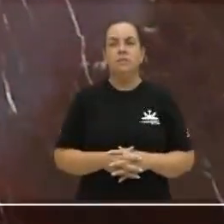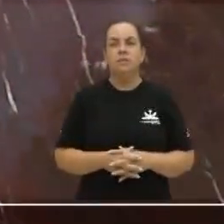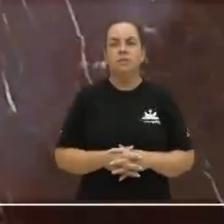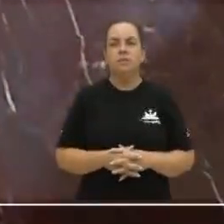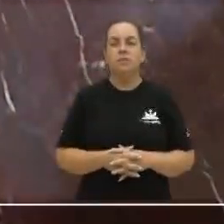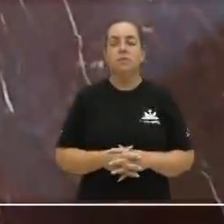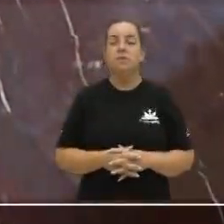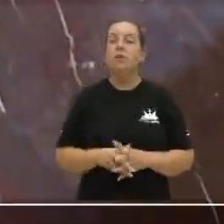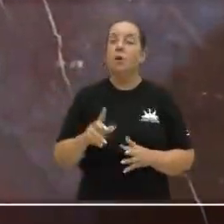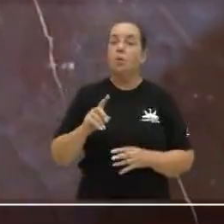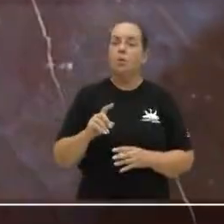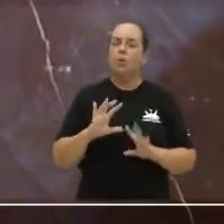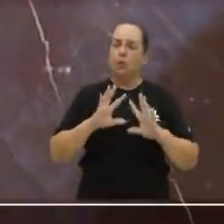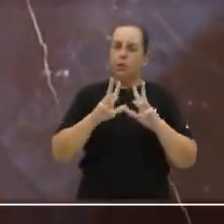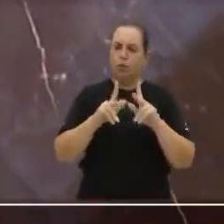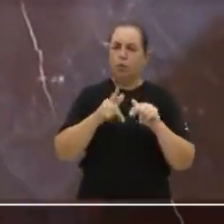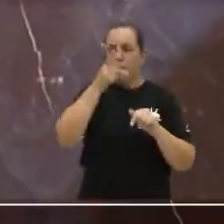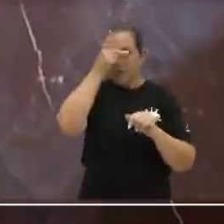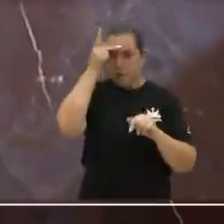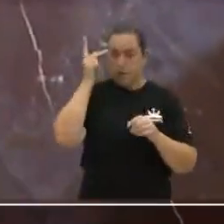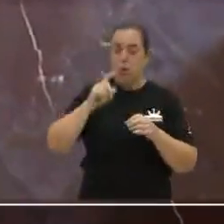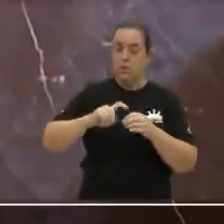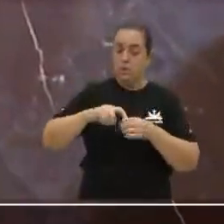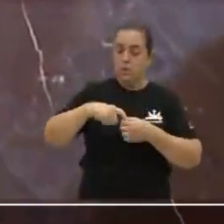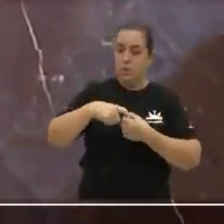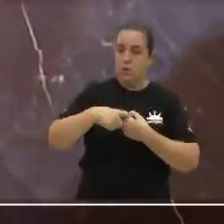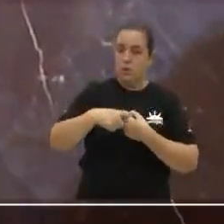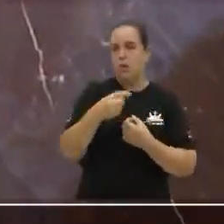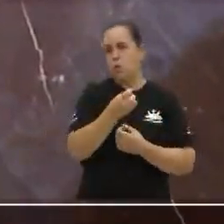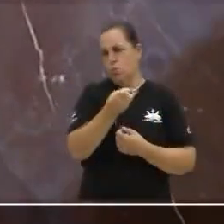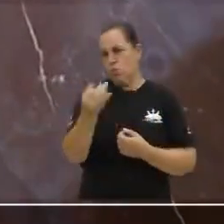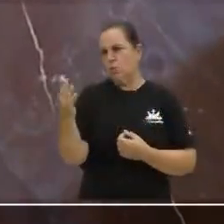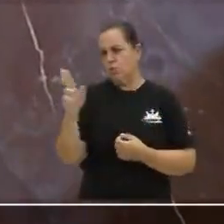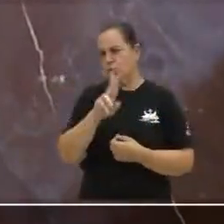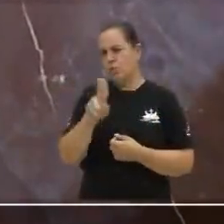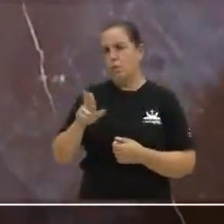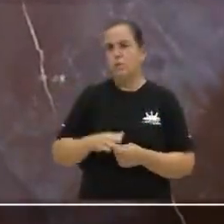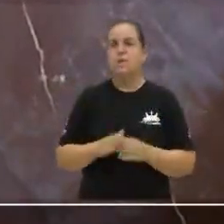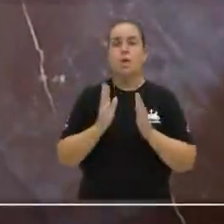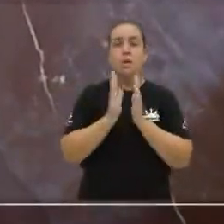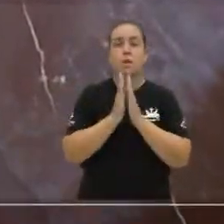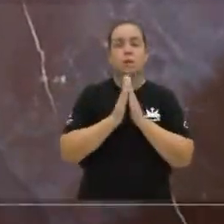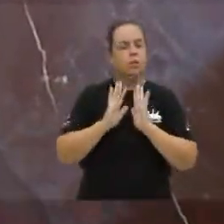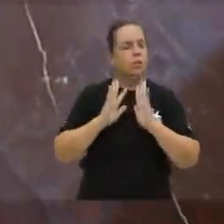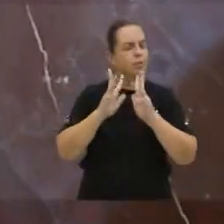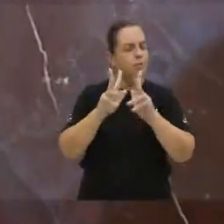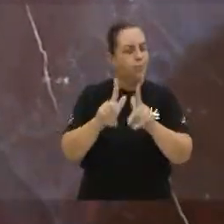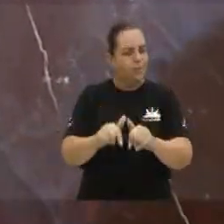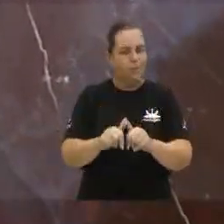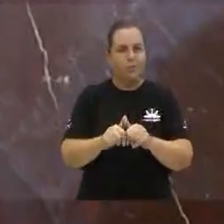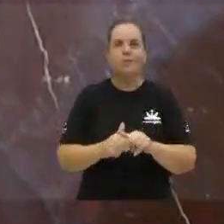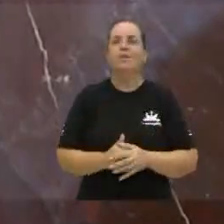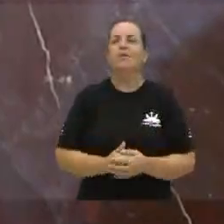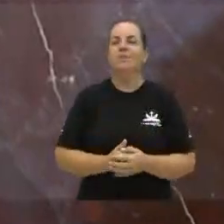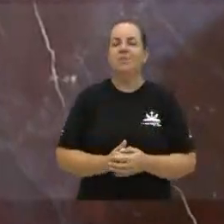Pelos nossos colaboradores associados, e citando estes, rezamos por todos.